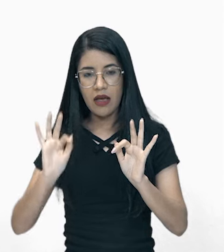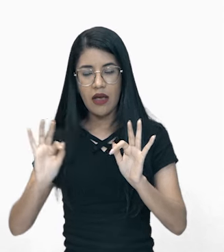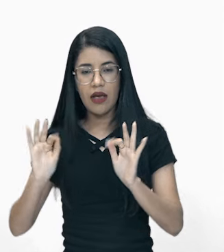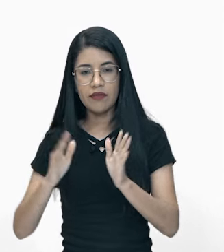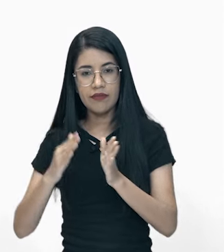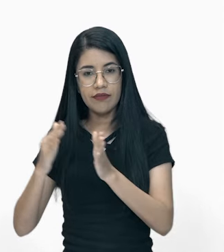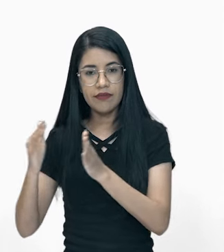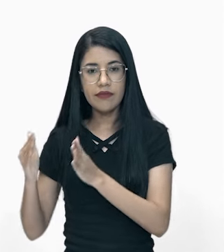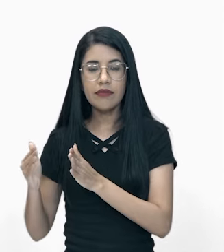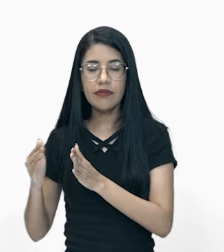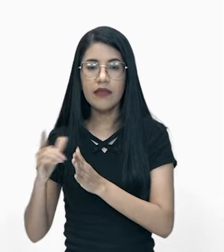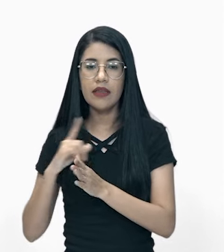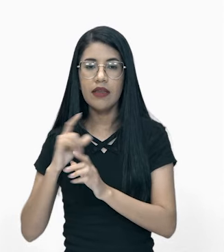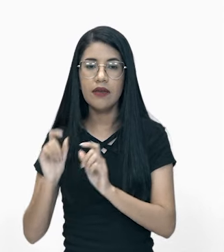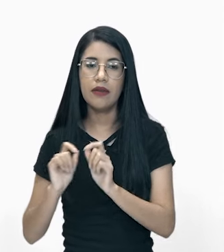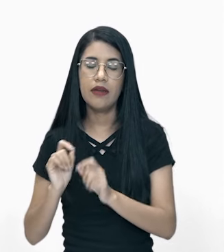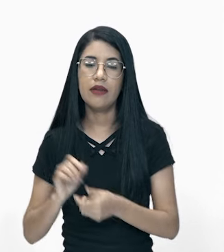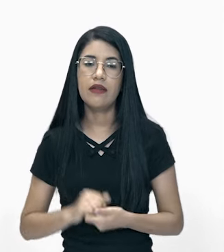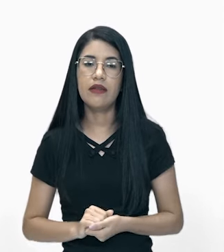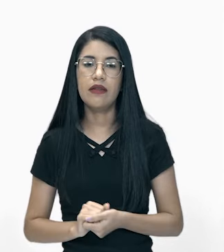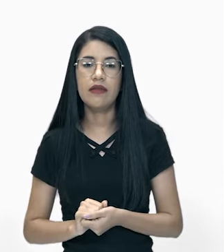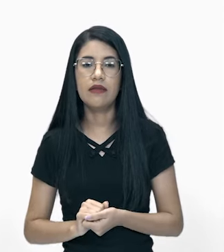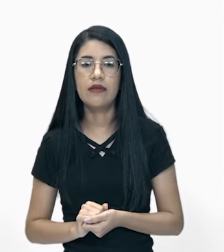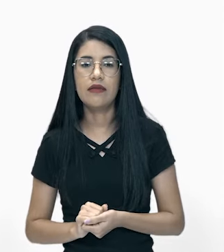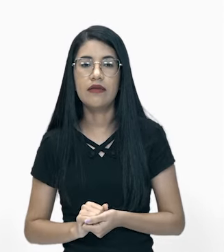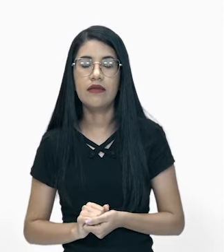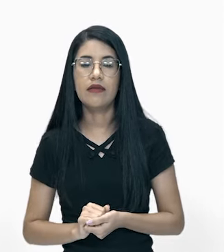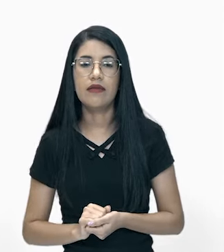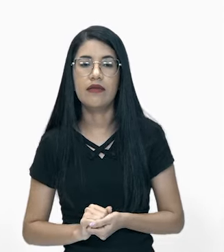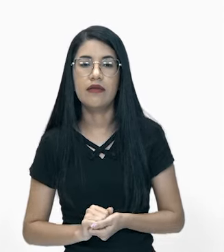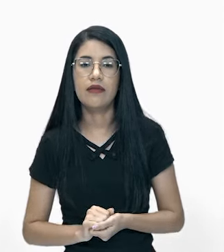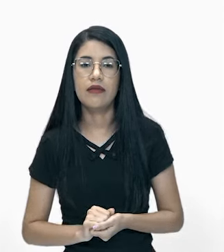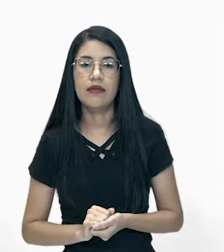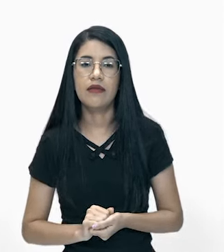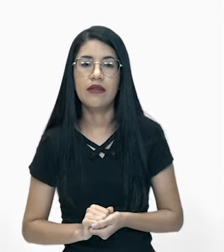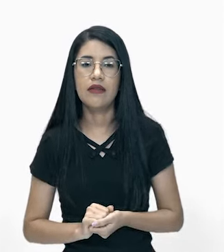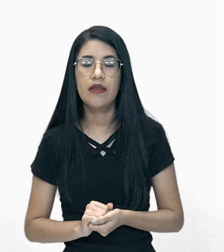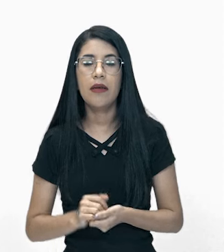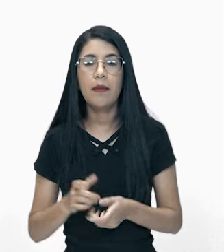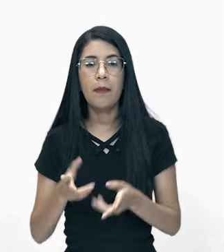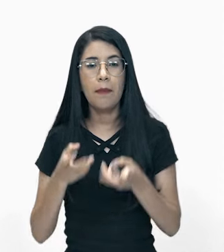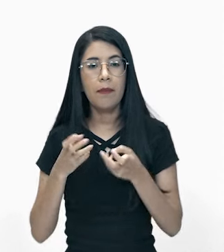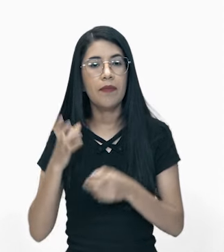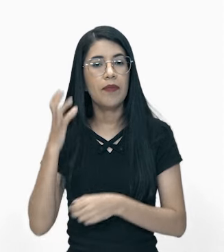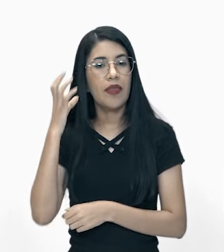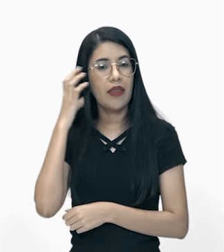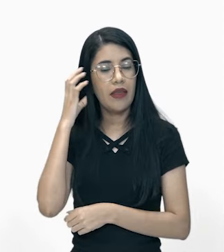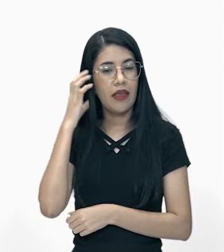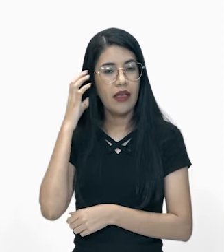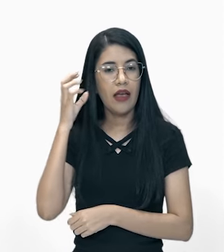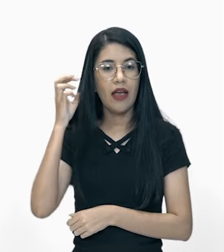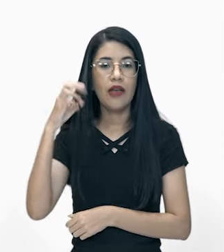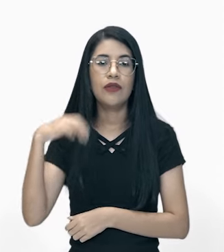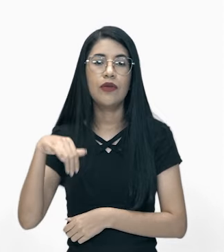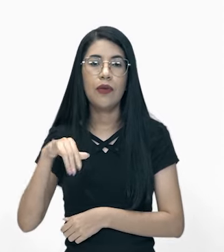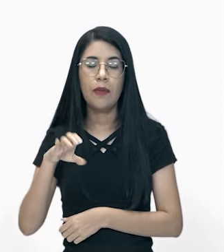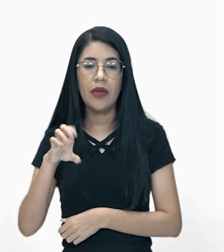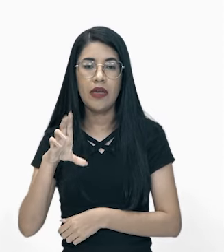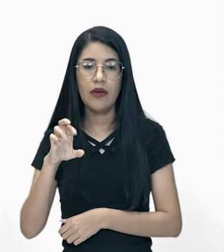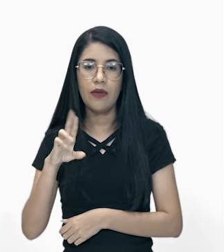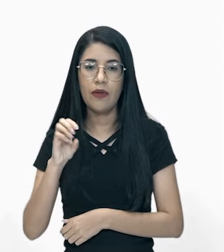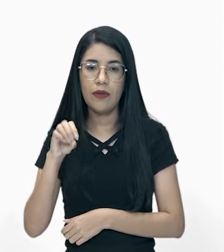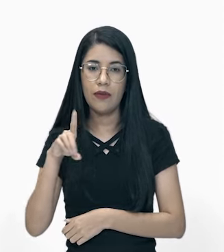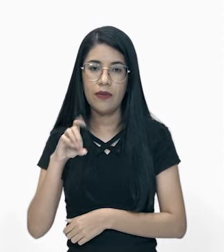ali, ó, você observa que eu tenho o rádio, micro-ondas, o infravermelho,